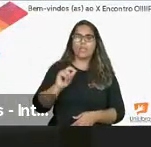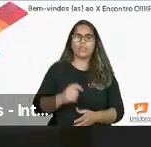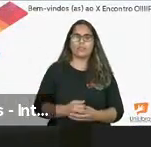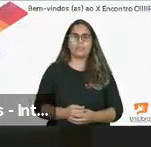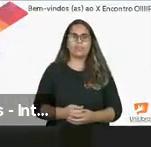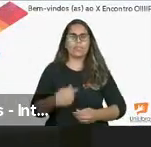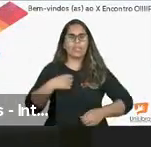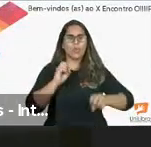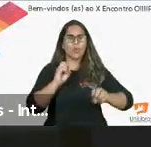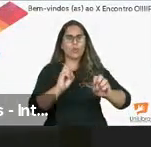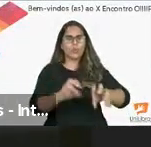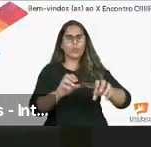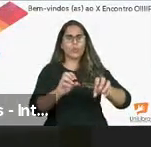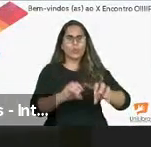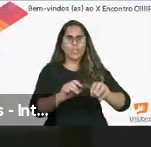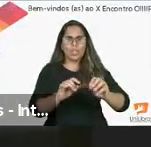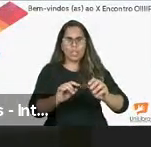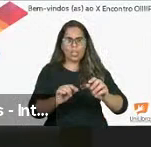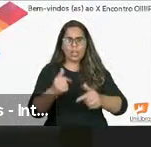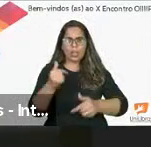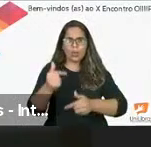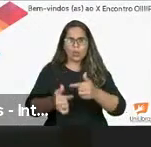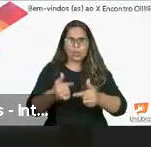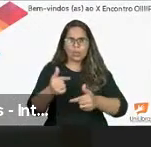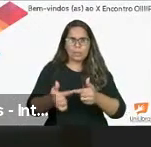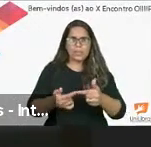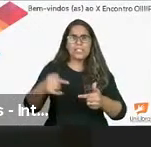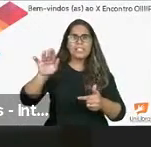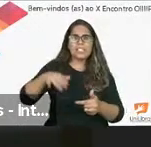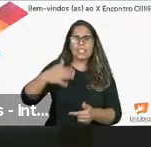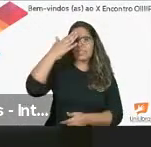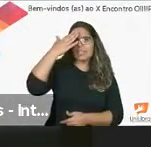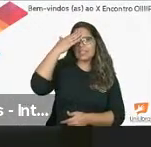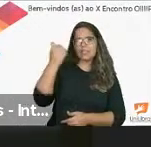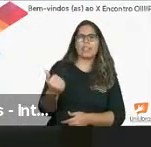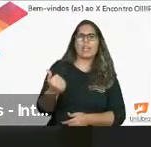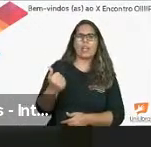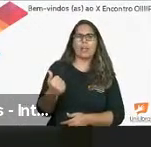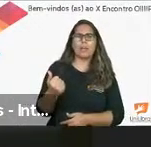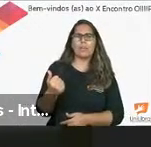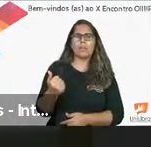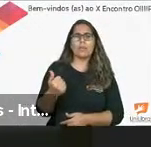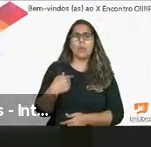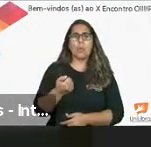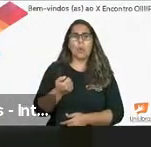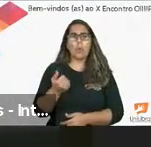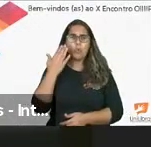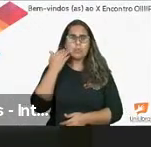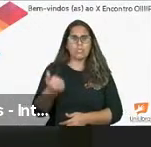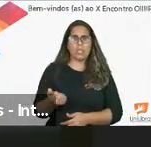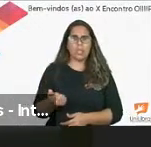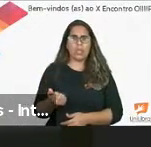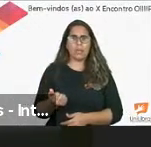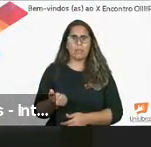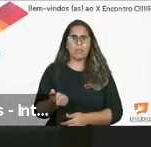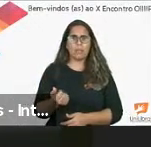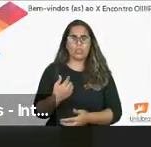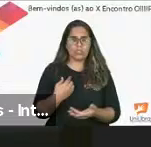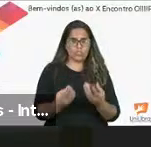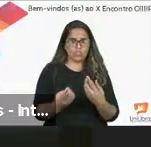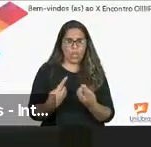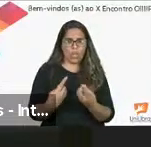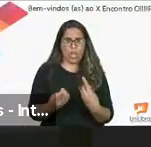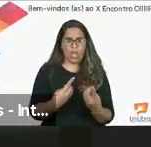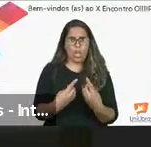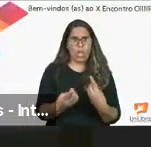educar não é tarefa daqueles que sabem que pouco sabem. Em diálogo,